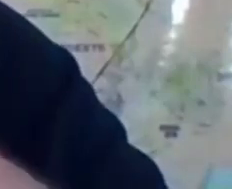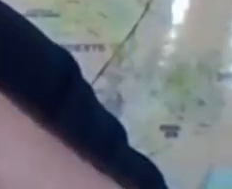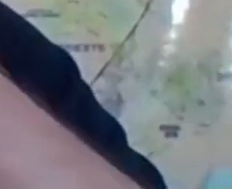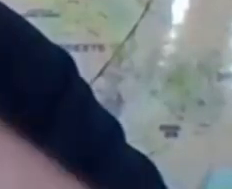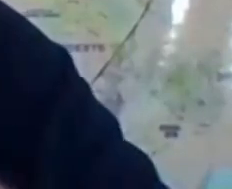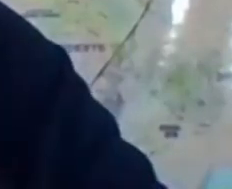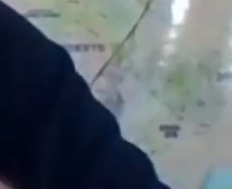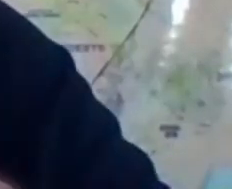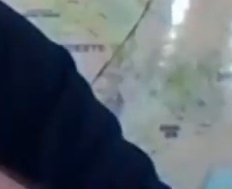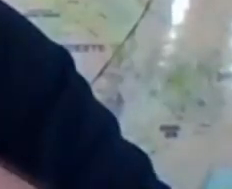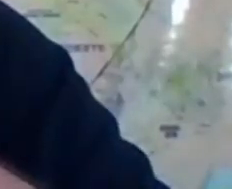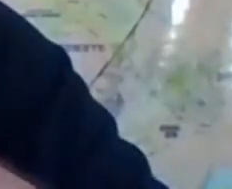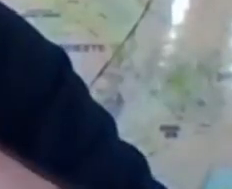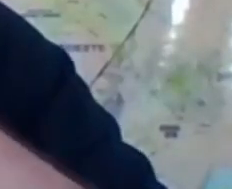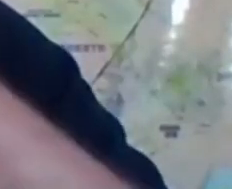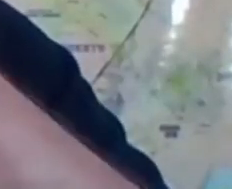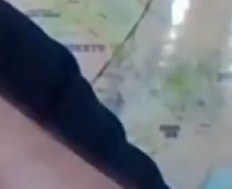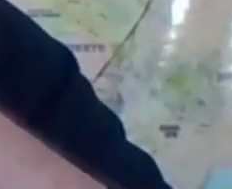trabalhando